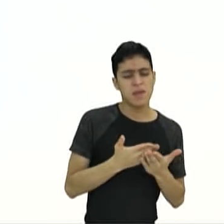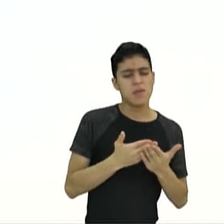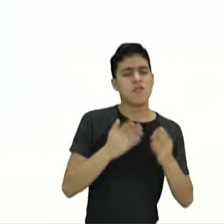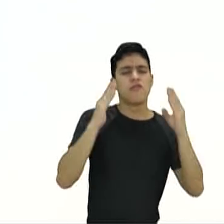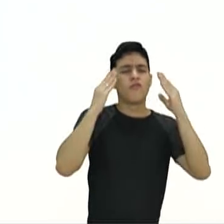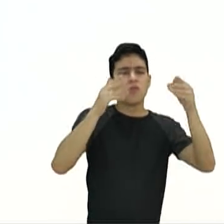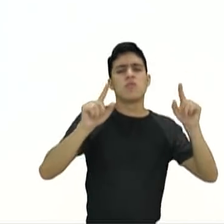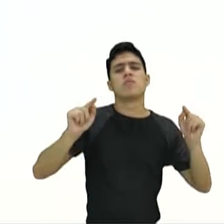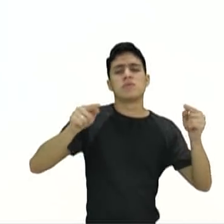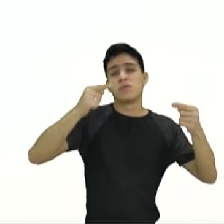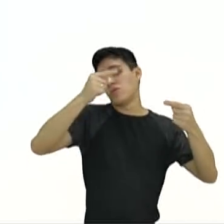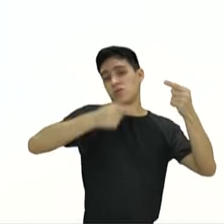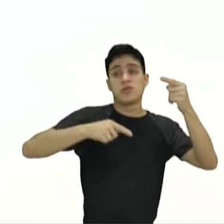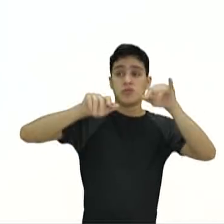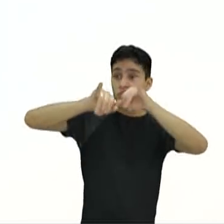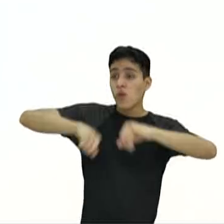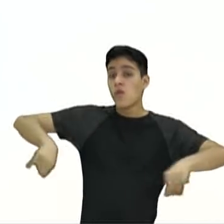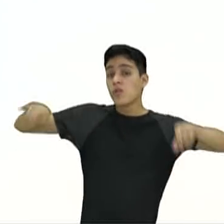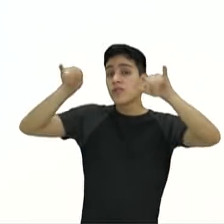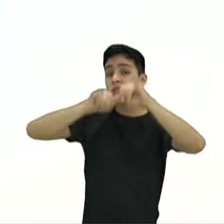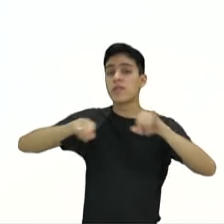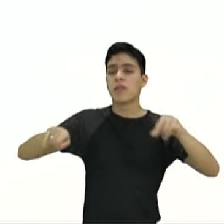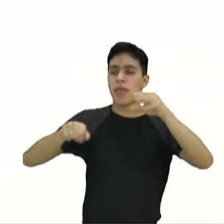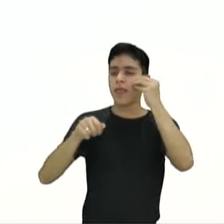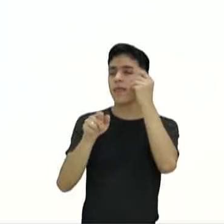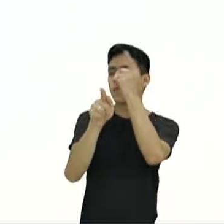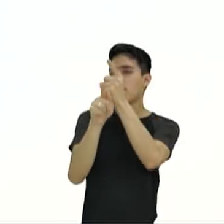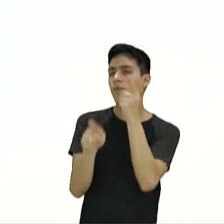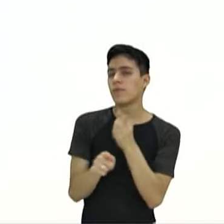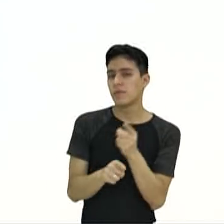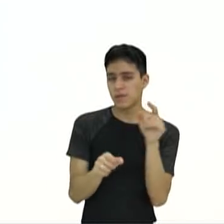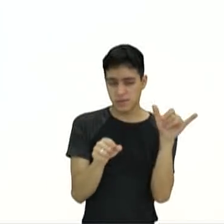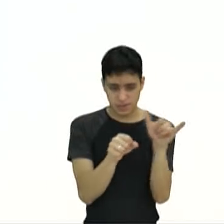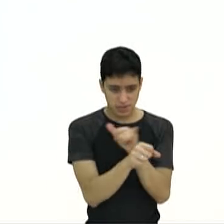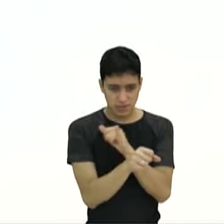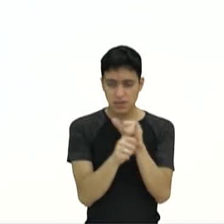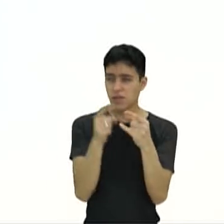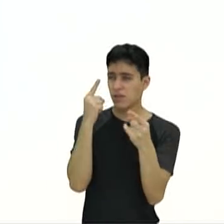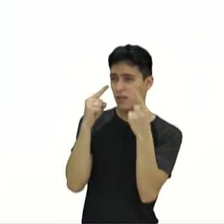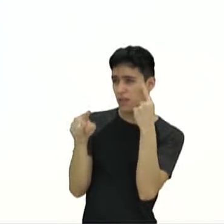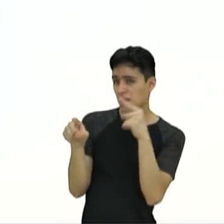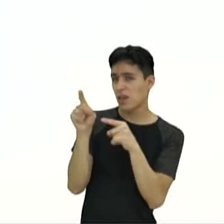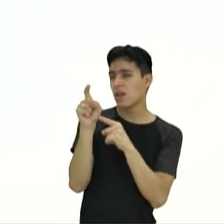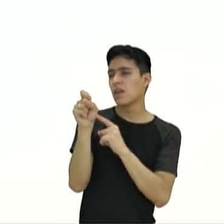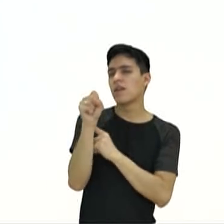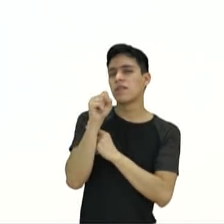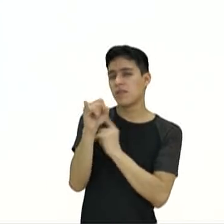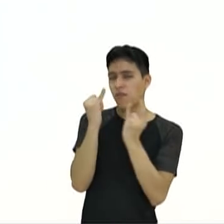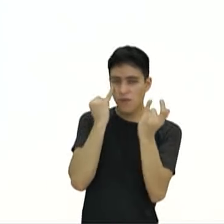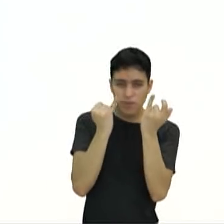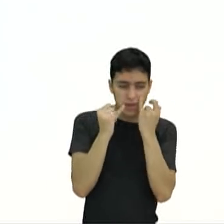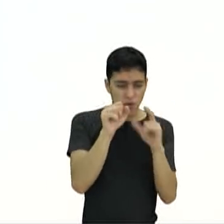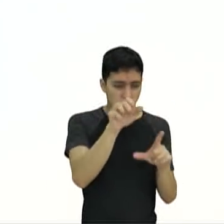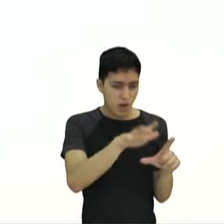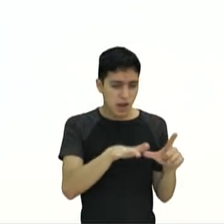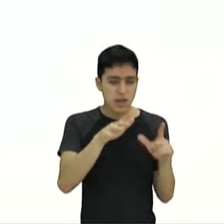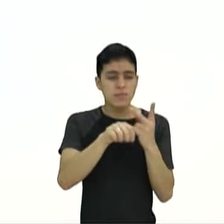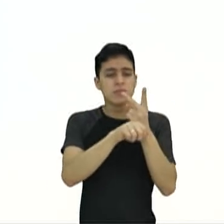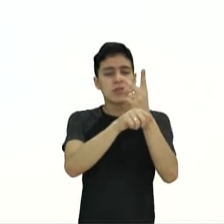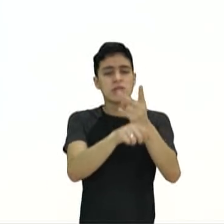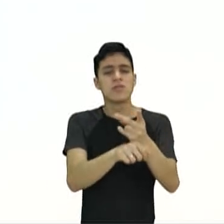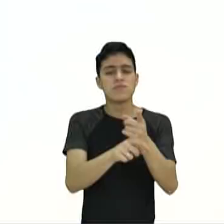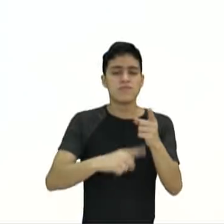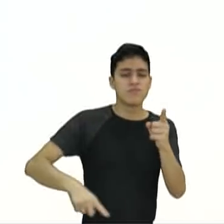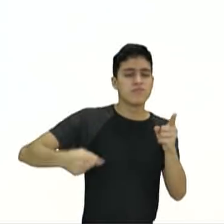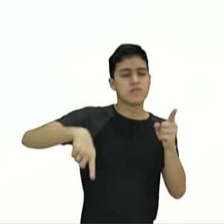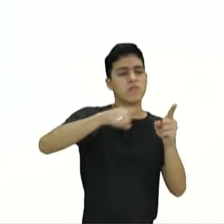em discutir as notícias e encontrar formas de checar as informações online, buscando as fontes originais